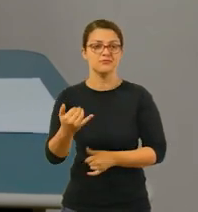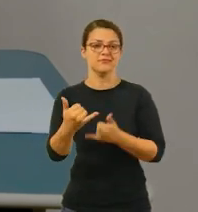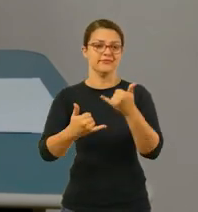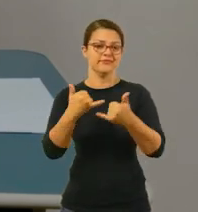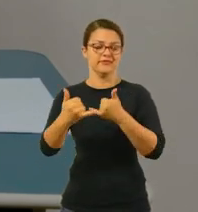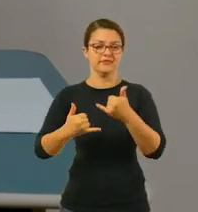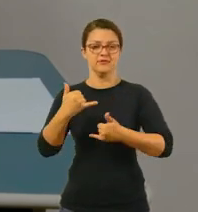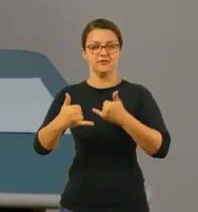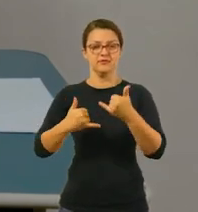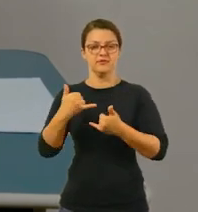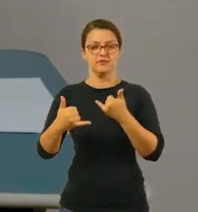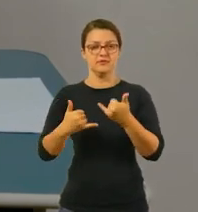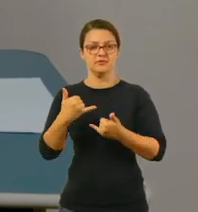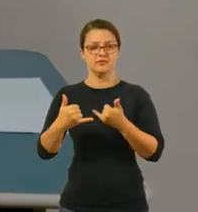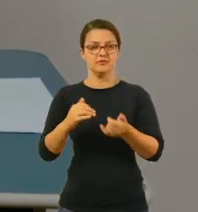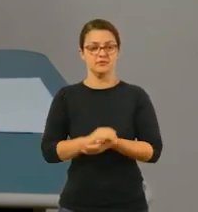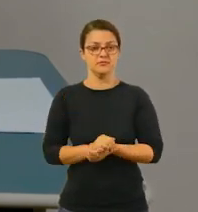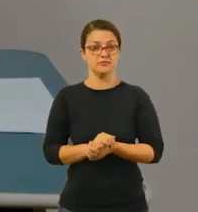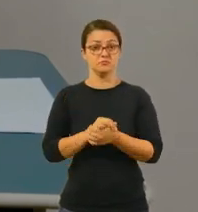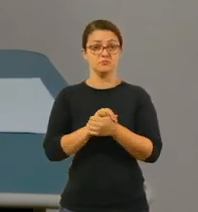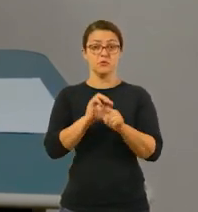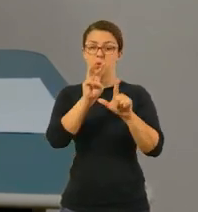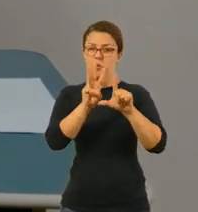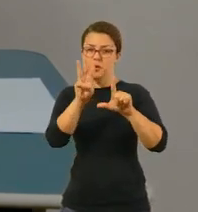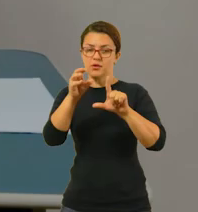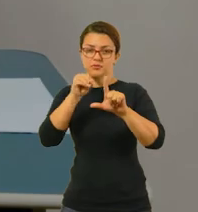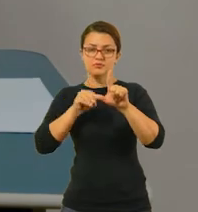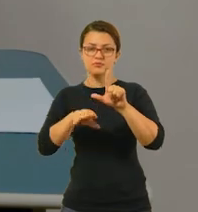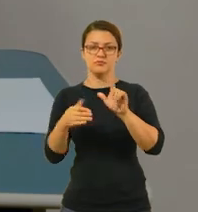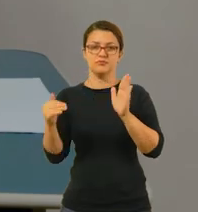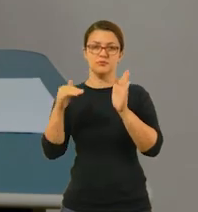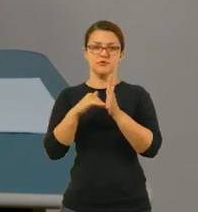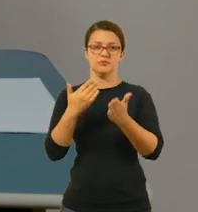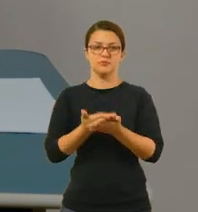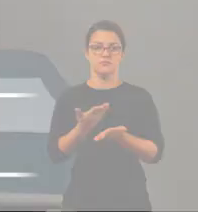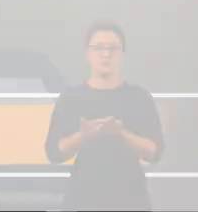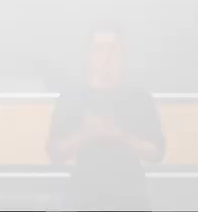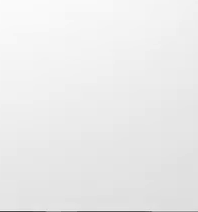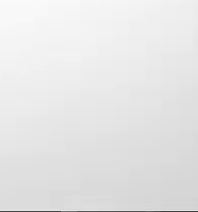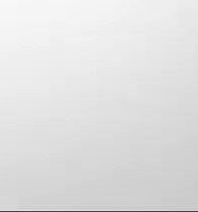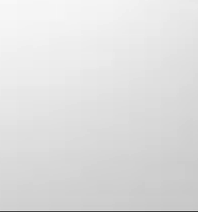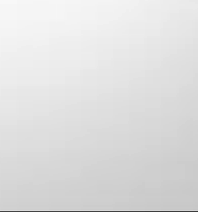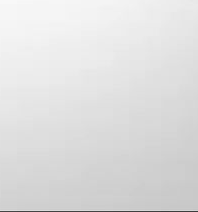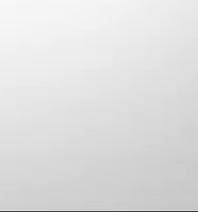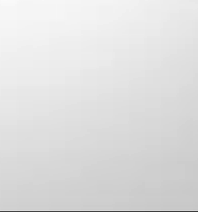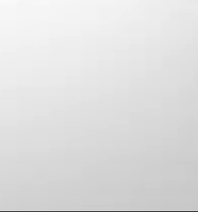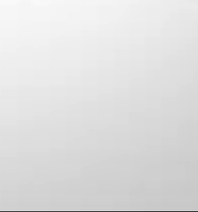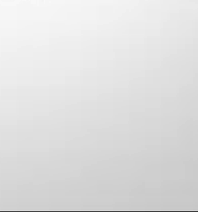divirtam bastante. Compartilhem o link e até a próxima.